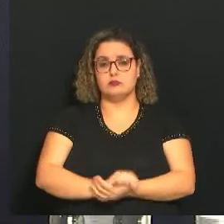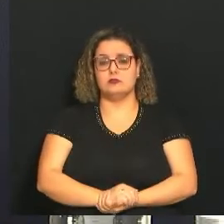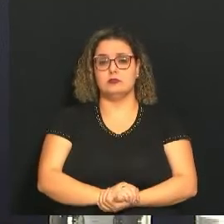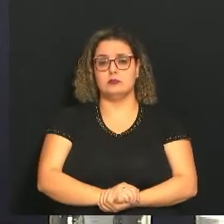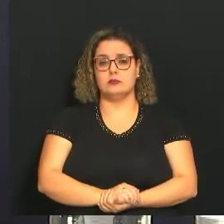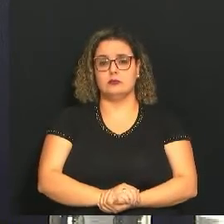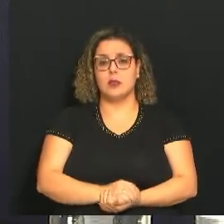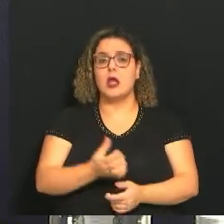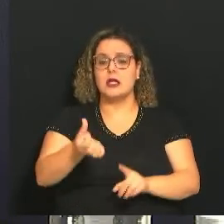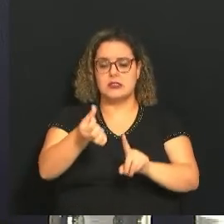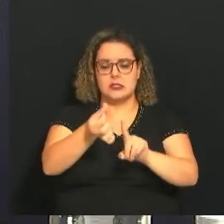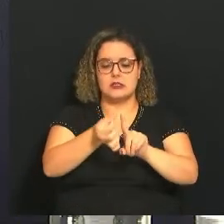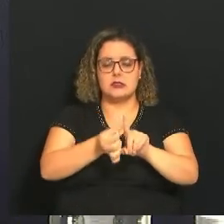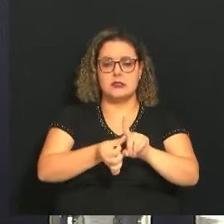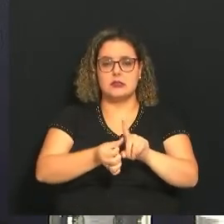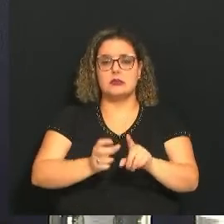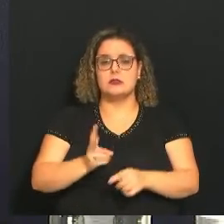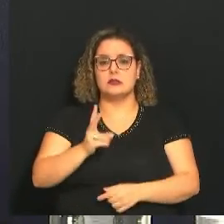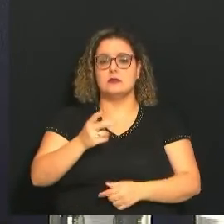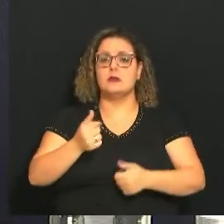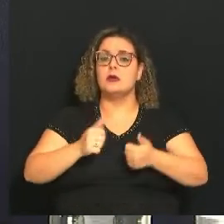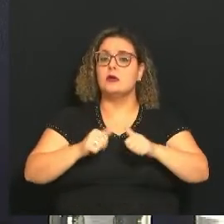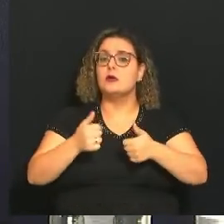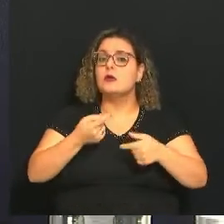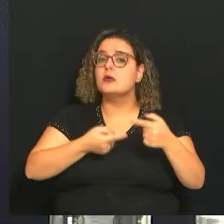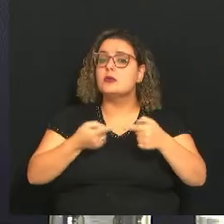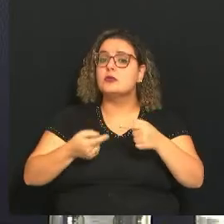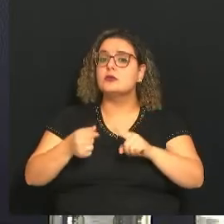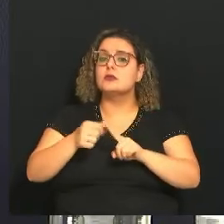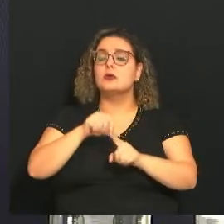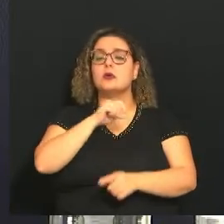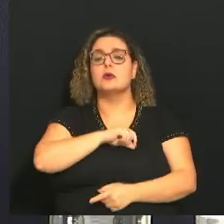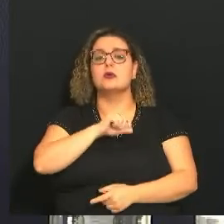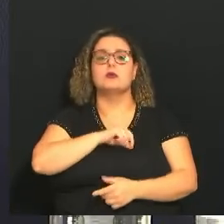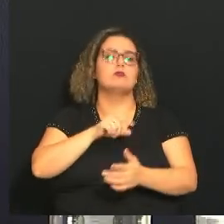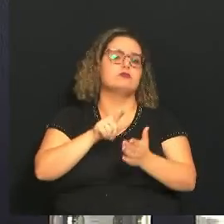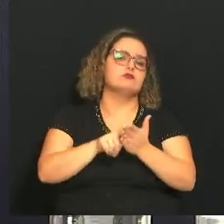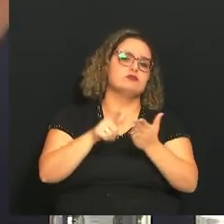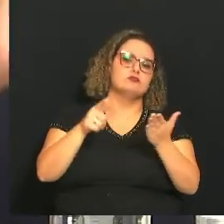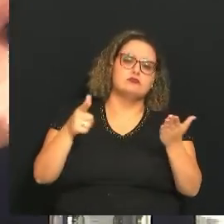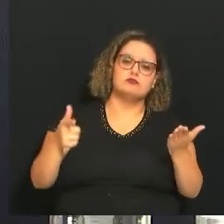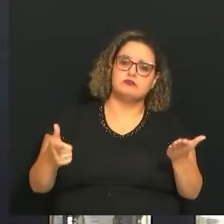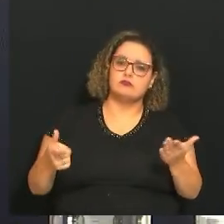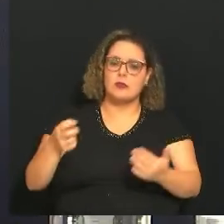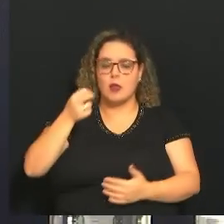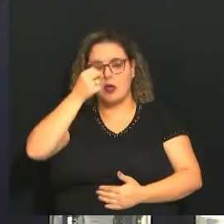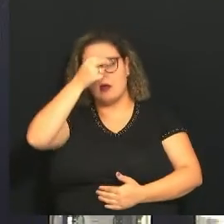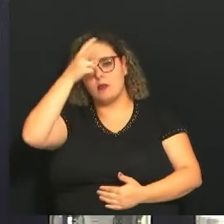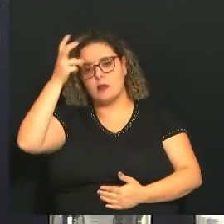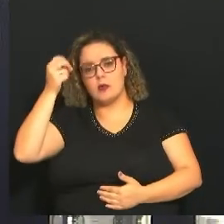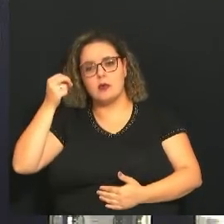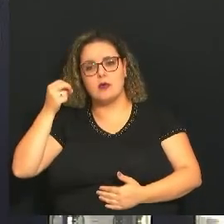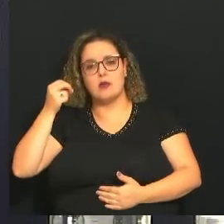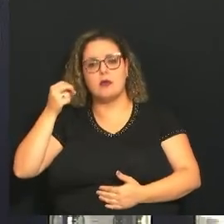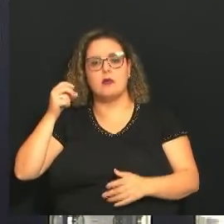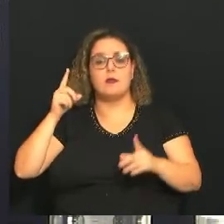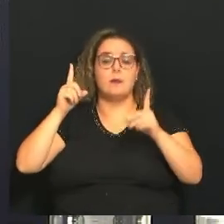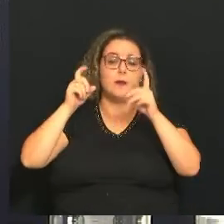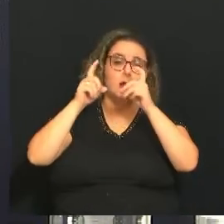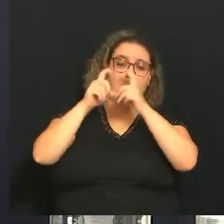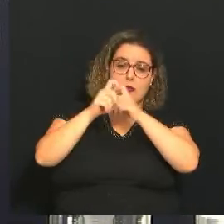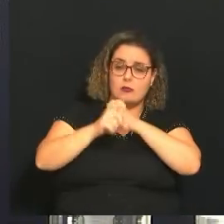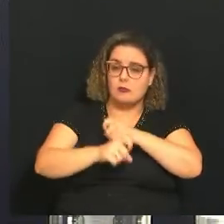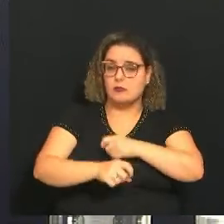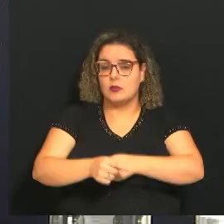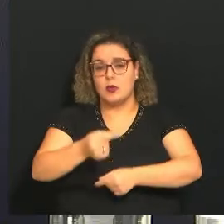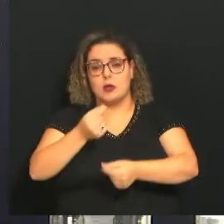sempre discutem a campanha salarial em maio, então sempre aparece uma matéria no jornal, a Prefeitura de Campinas passa por dificuldade financeira, a Prefeitura